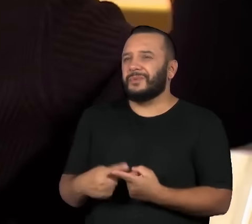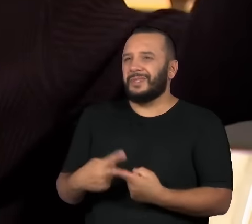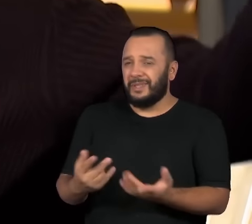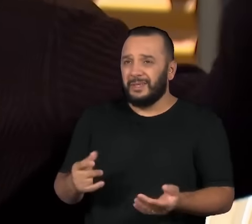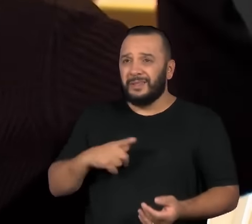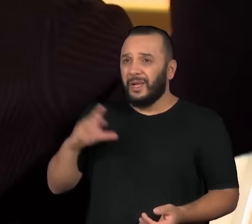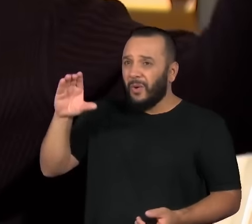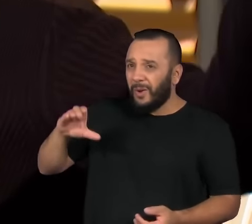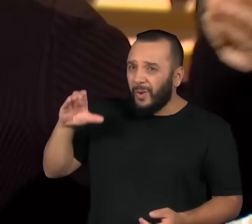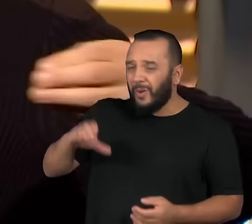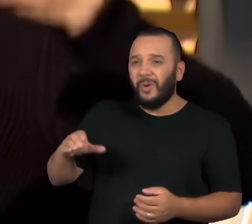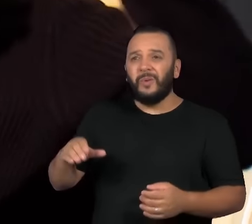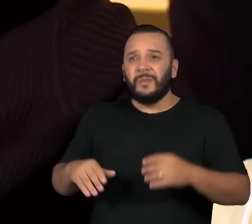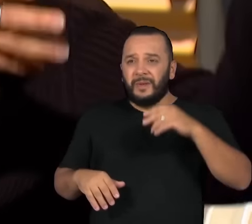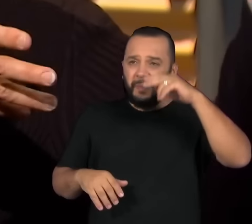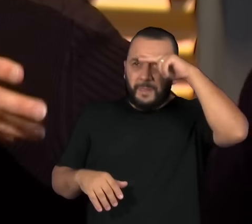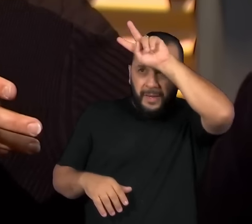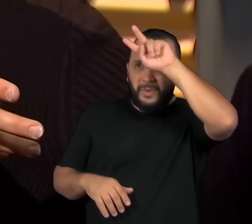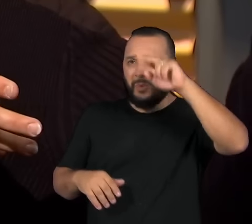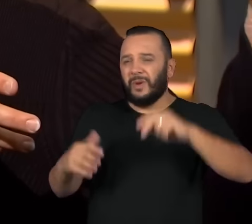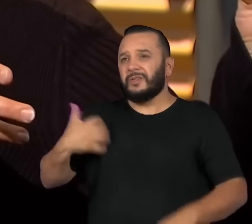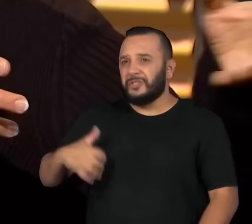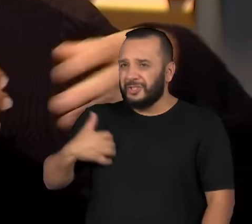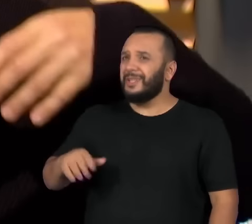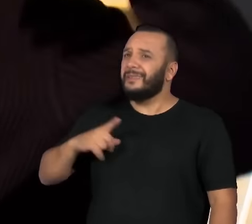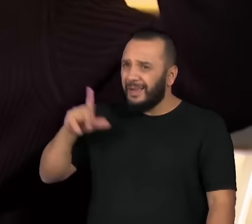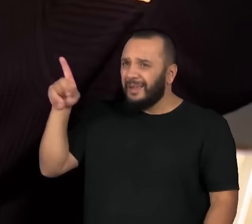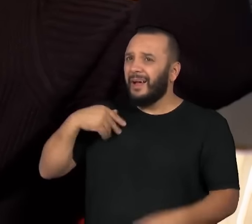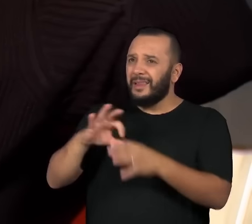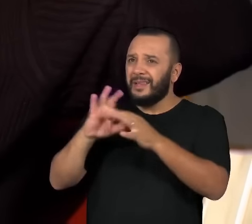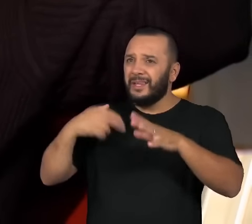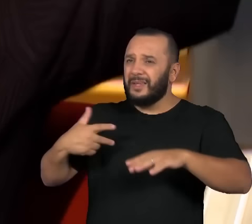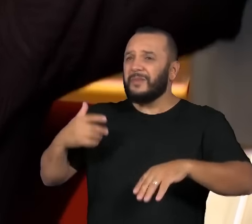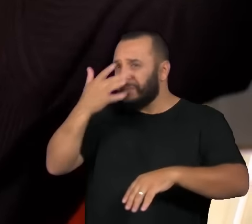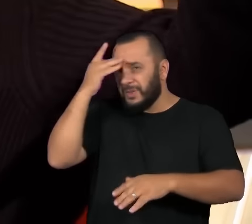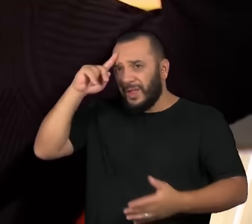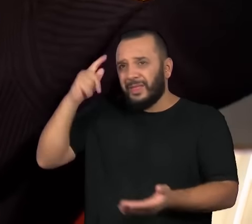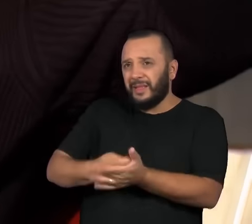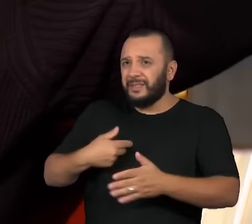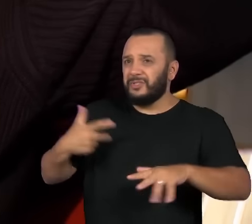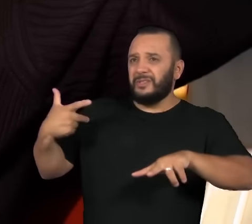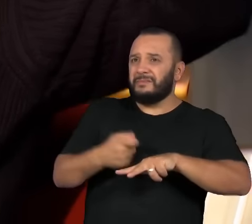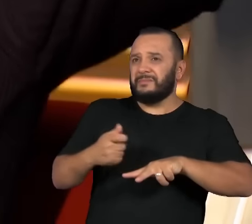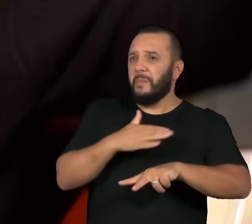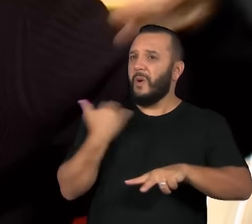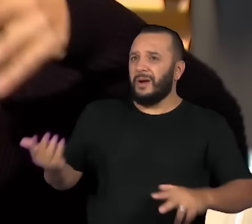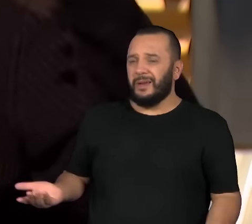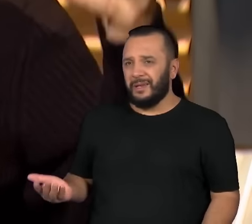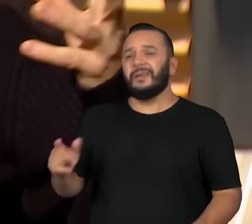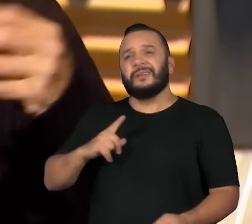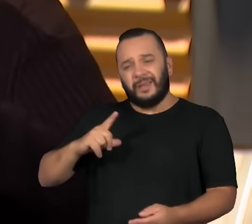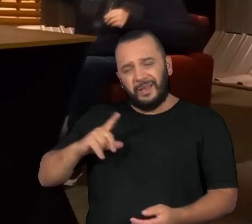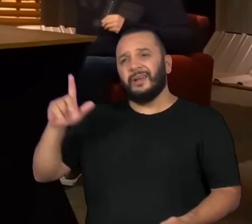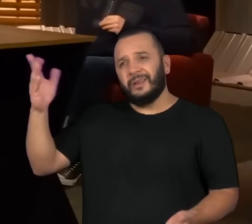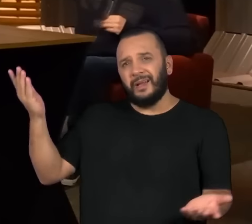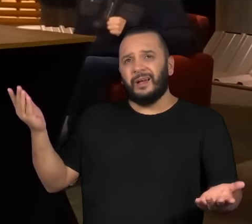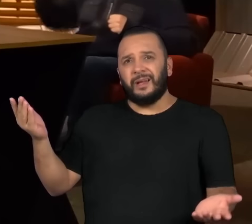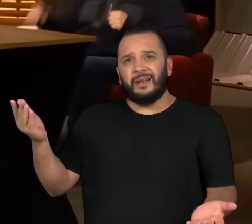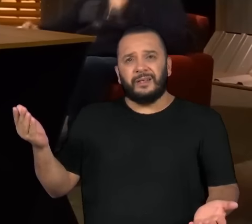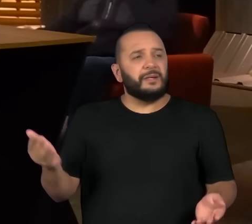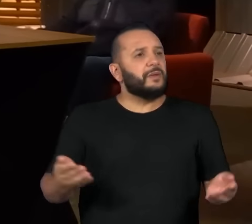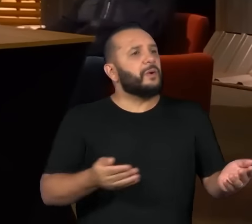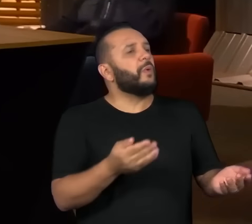Colômbia, Peru, Argentina, que a gente já tem lá eutanásia, já tem processos no Congresso e etc. Portugal, Como